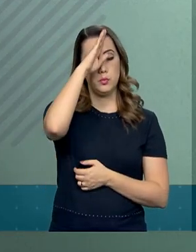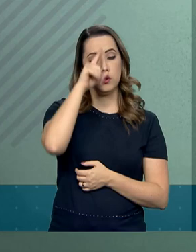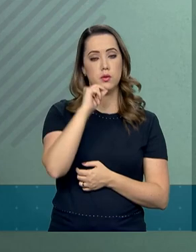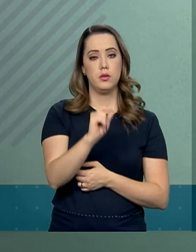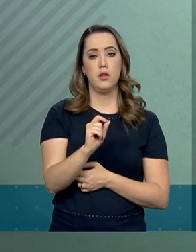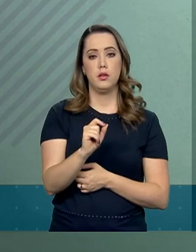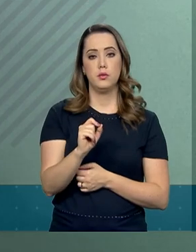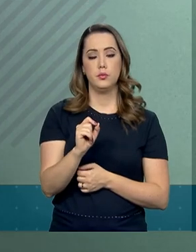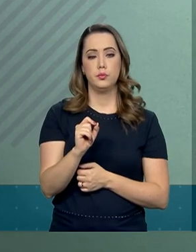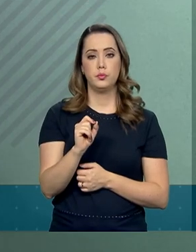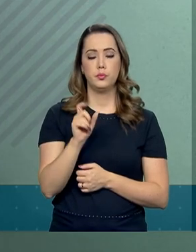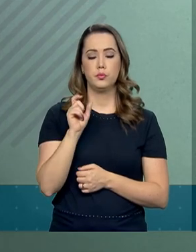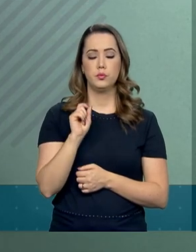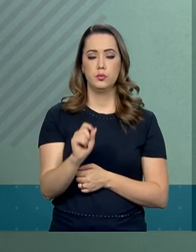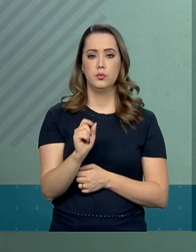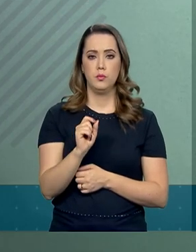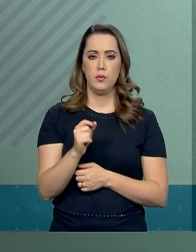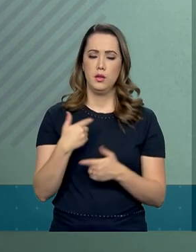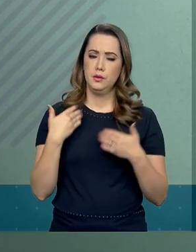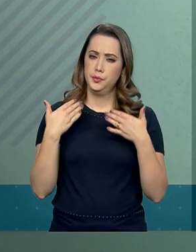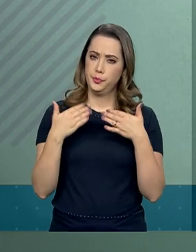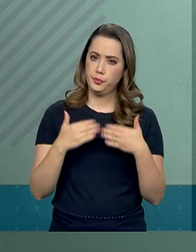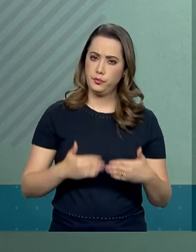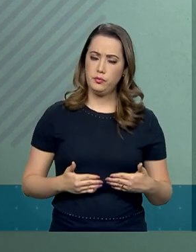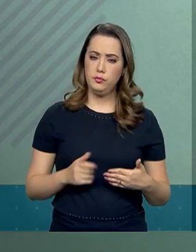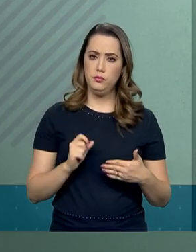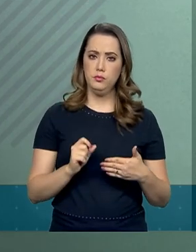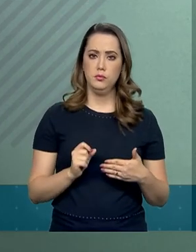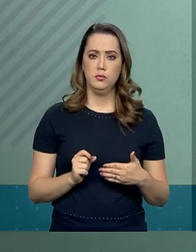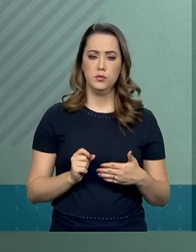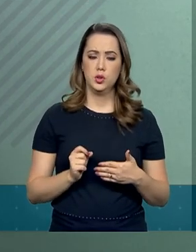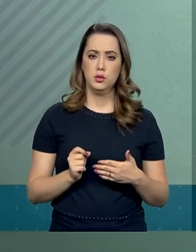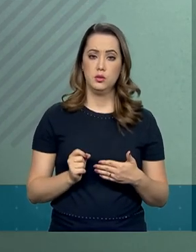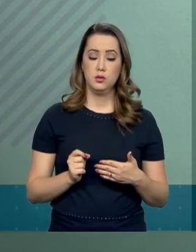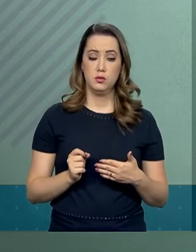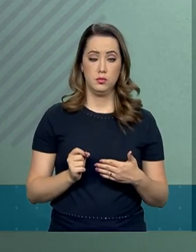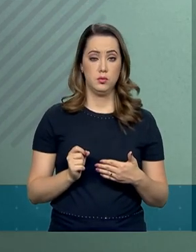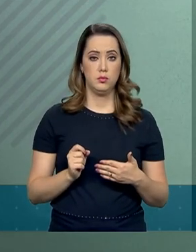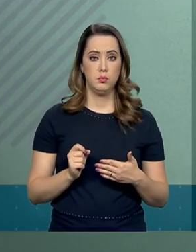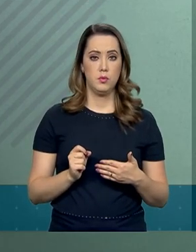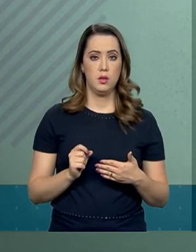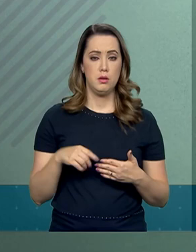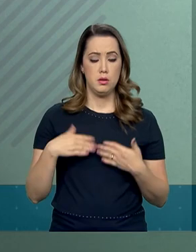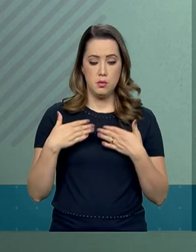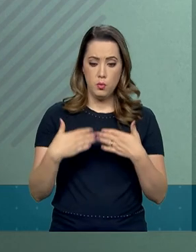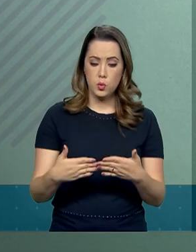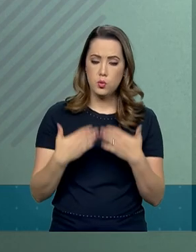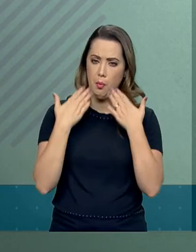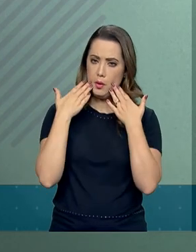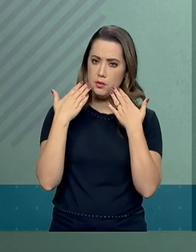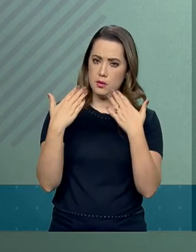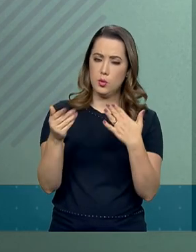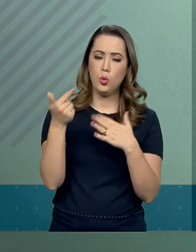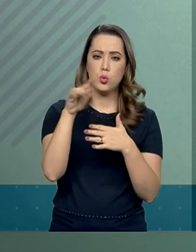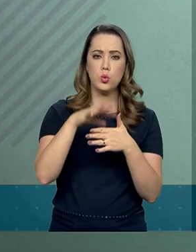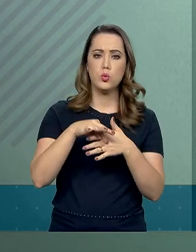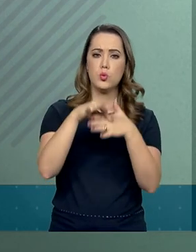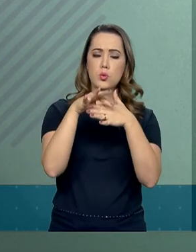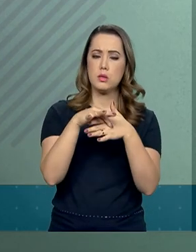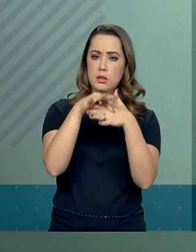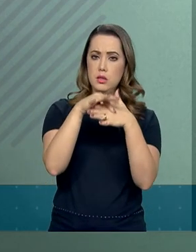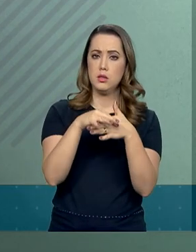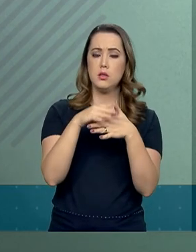república que se colocou à disposição desses outros líderes para mostrar o país